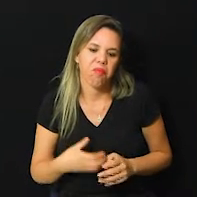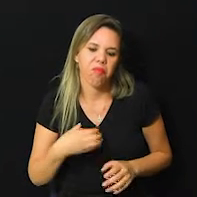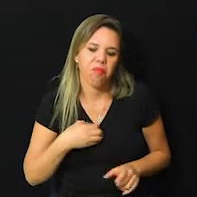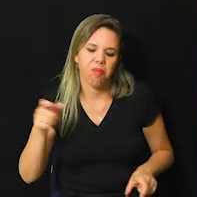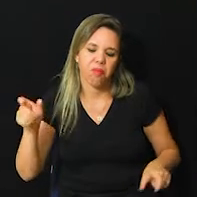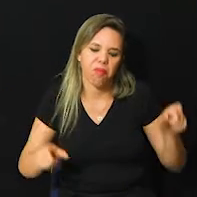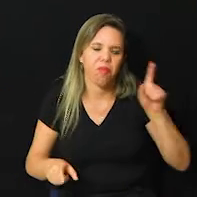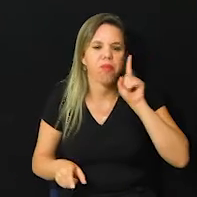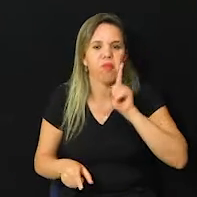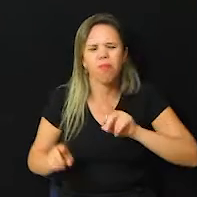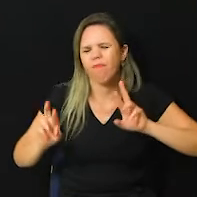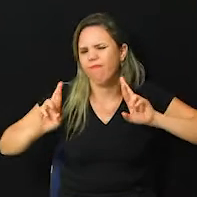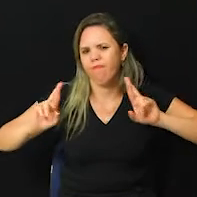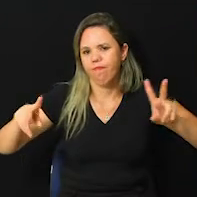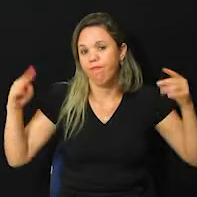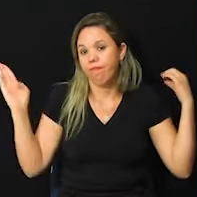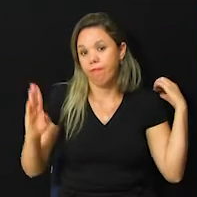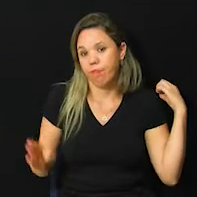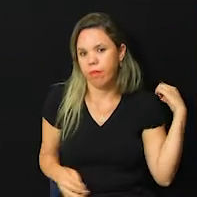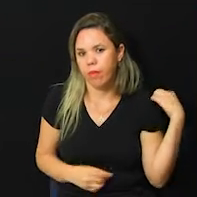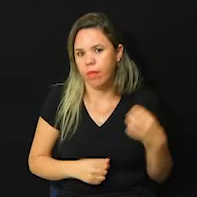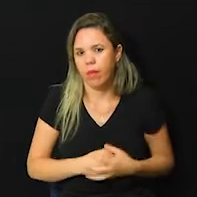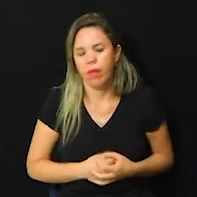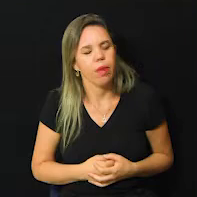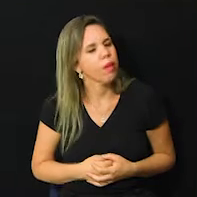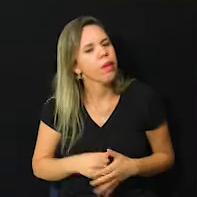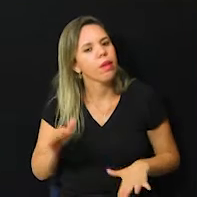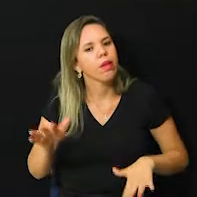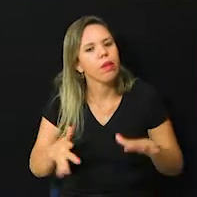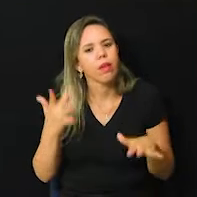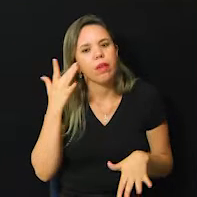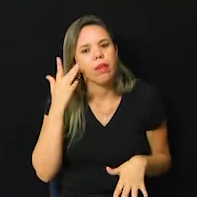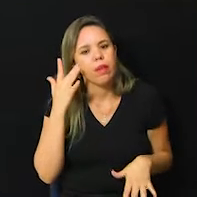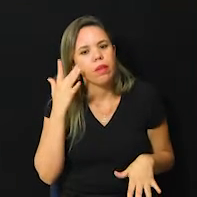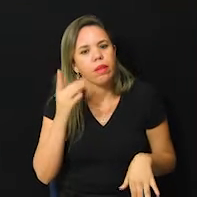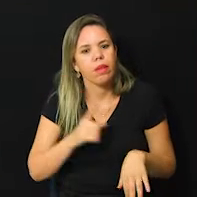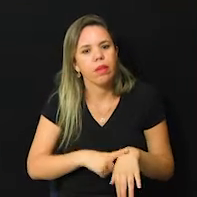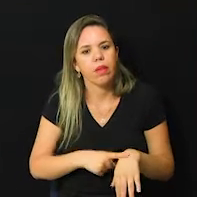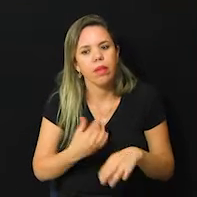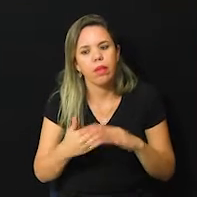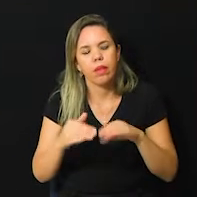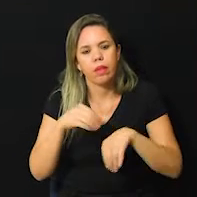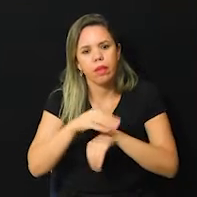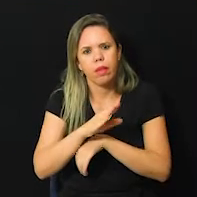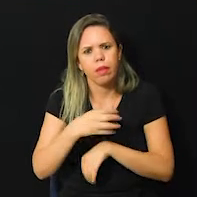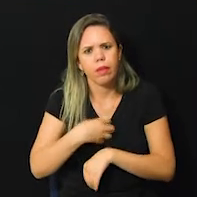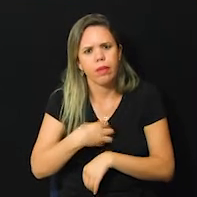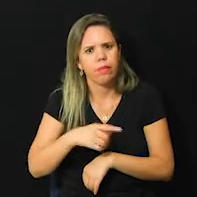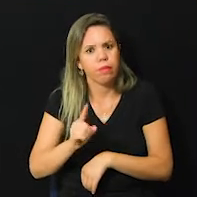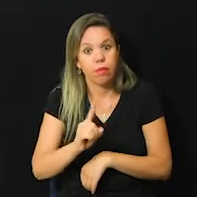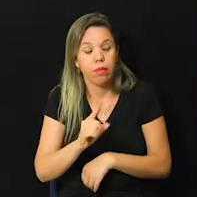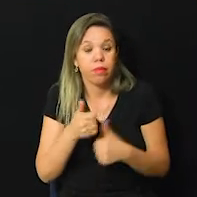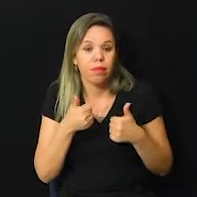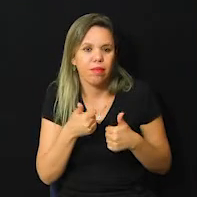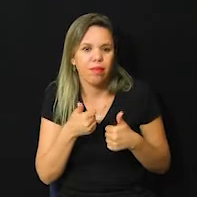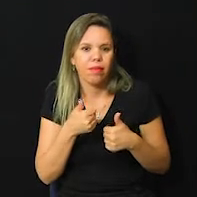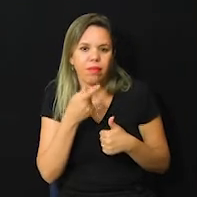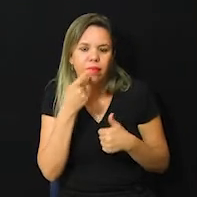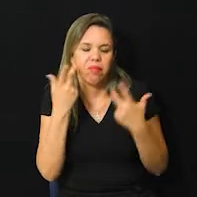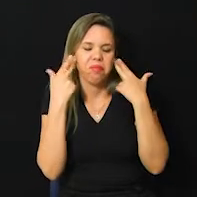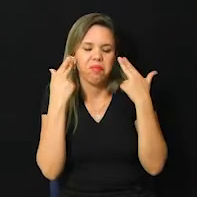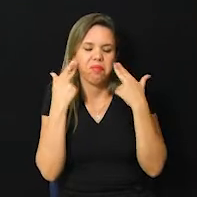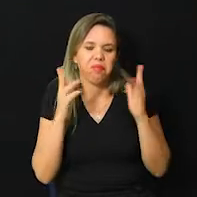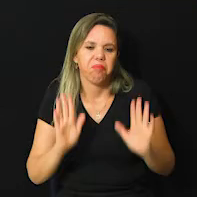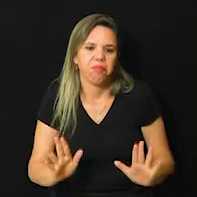jeito dos Americanos também é muito diferente Às vezes você acha que numa mensagem eles estão bravos Mas eles só estão